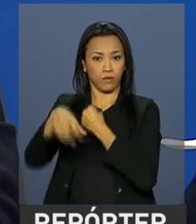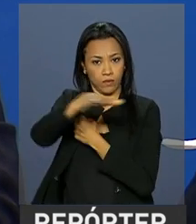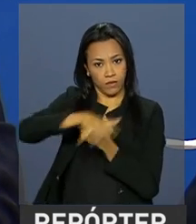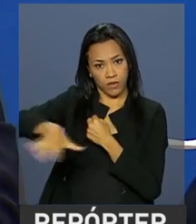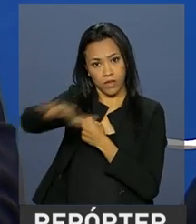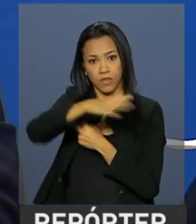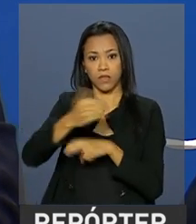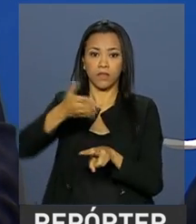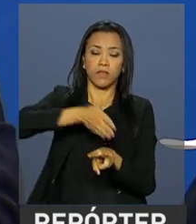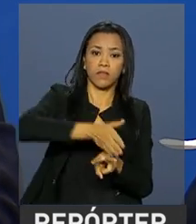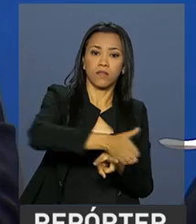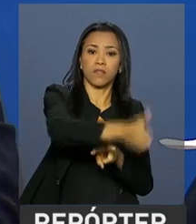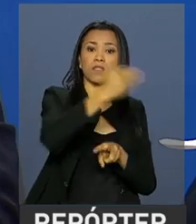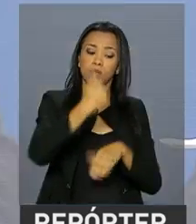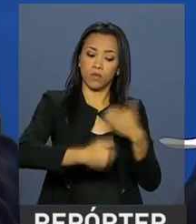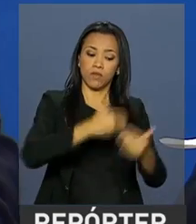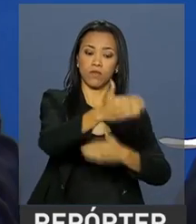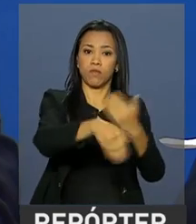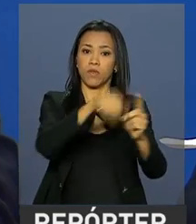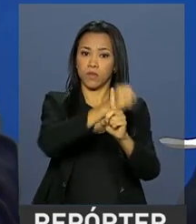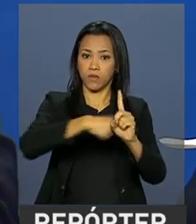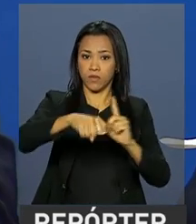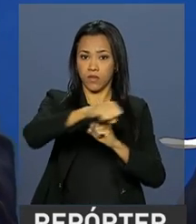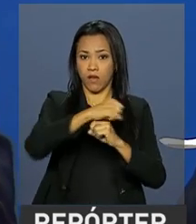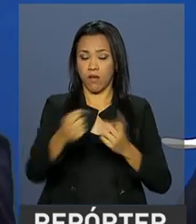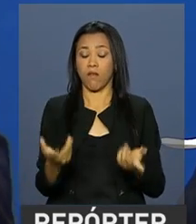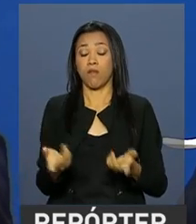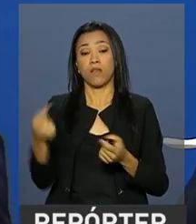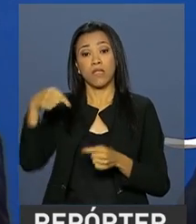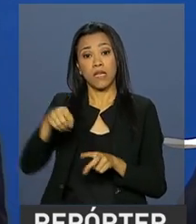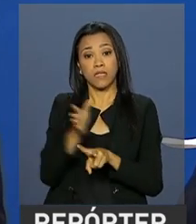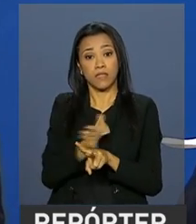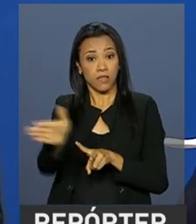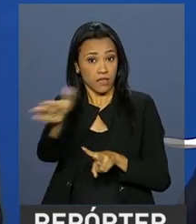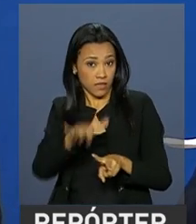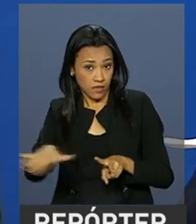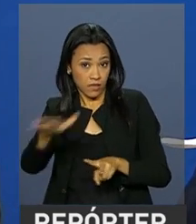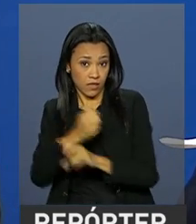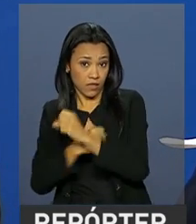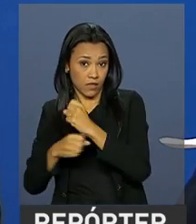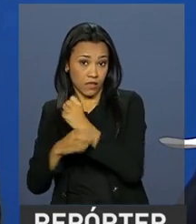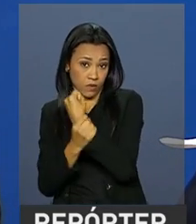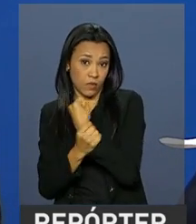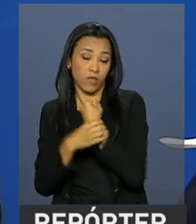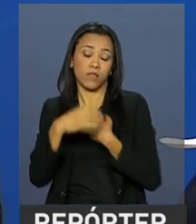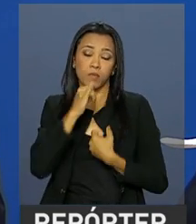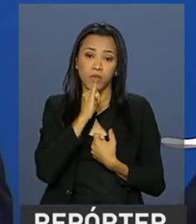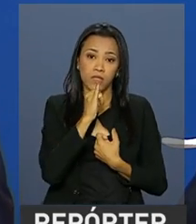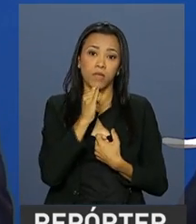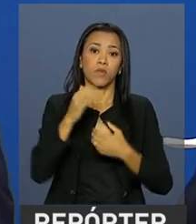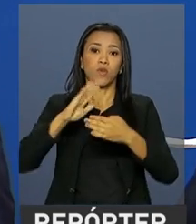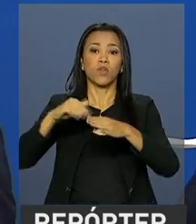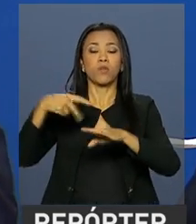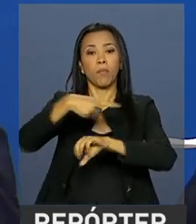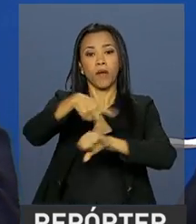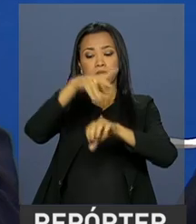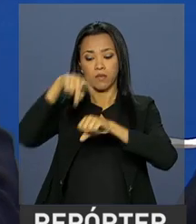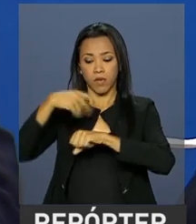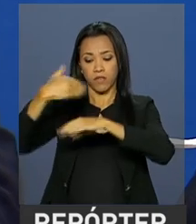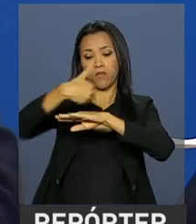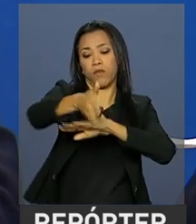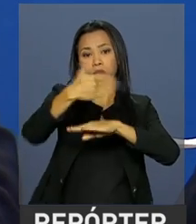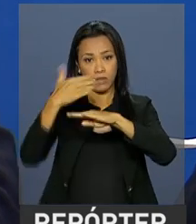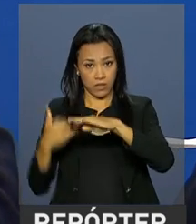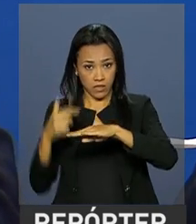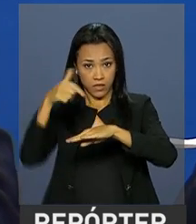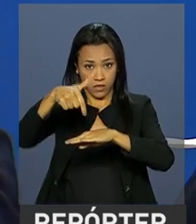e Desenvolvimento Social na segurança pública eu posso lhes dar alguns exemplos segurança de Fronteira Já estamos